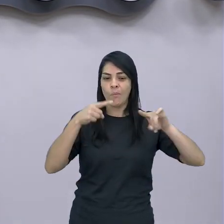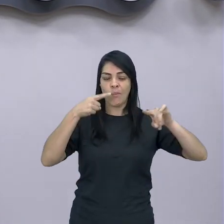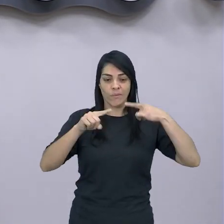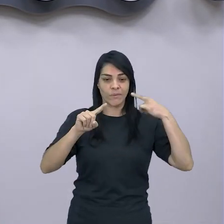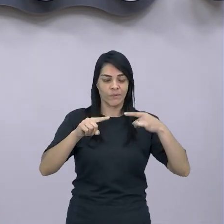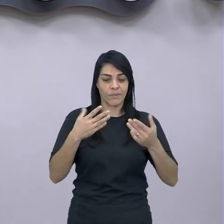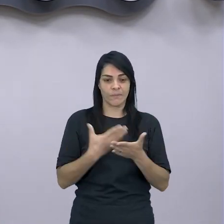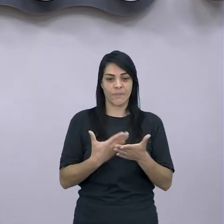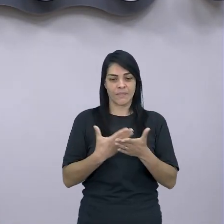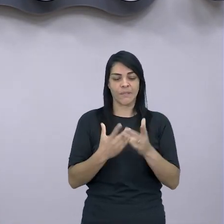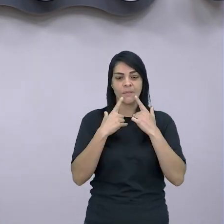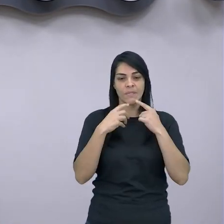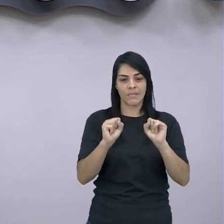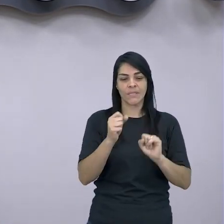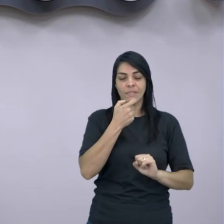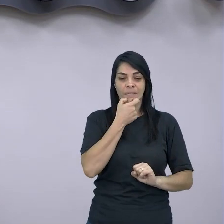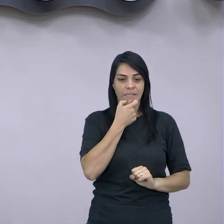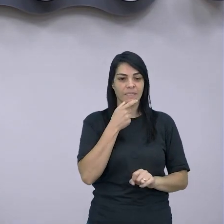para as aulas de inglês.